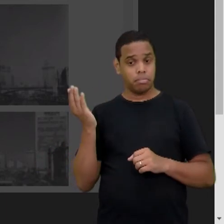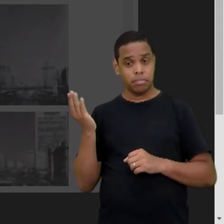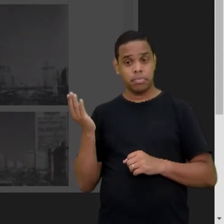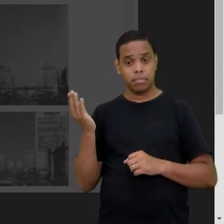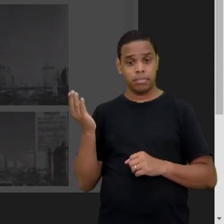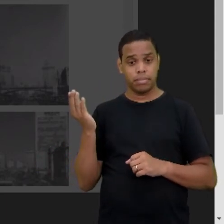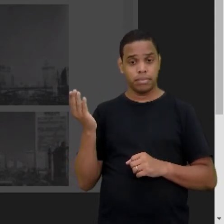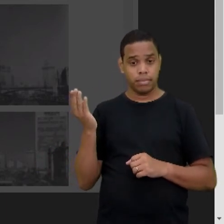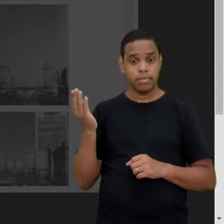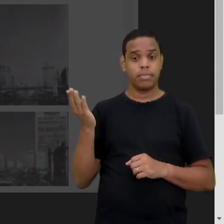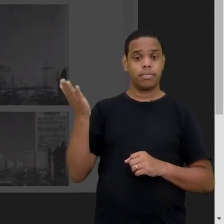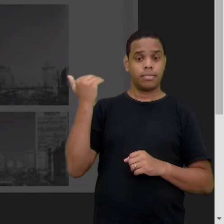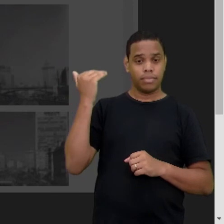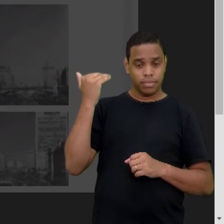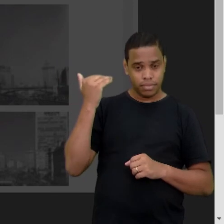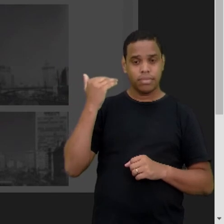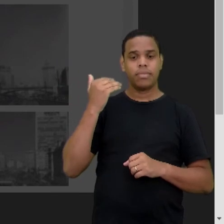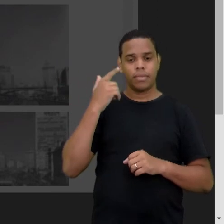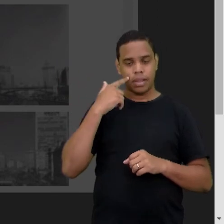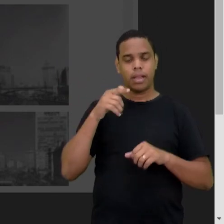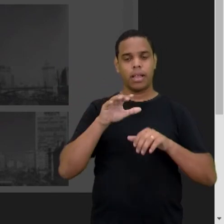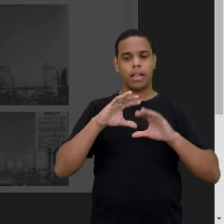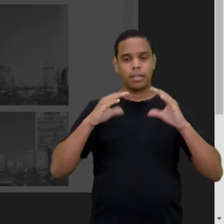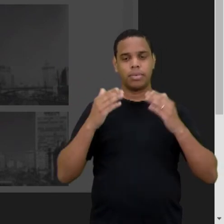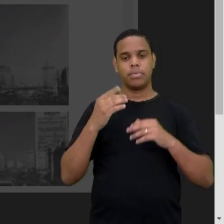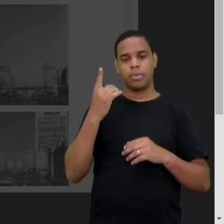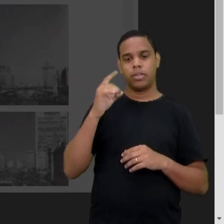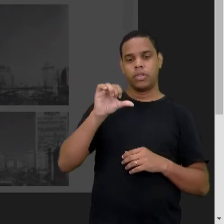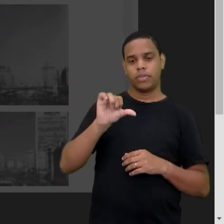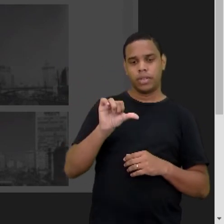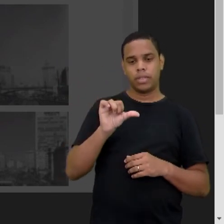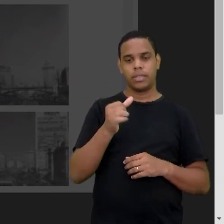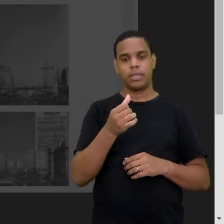Indústrias, na época que era Assembleia Legislativa, em